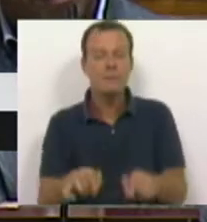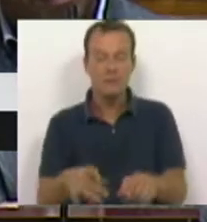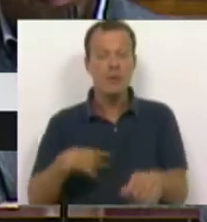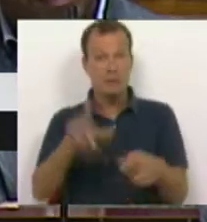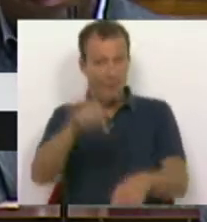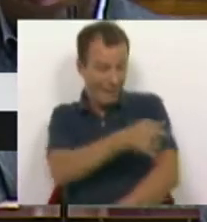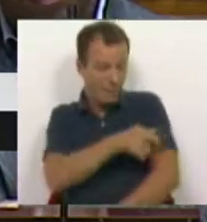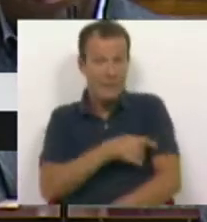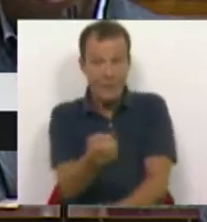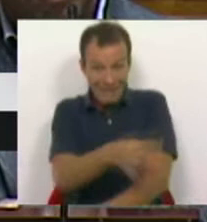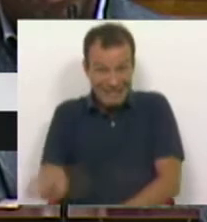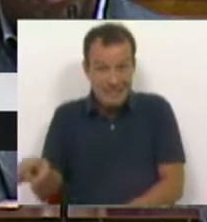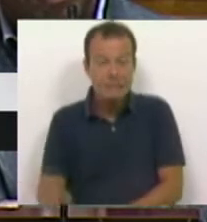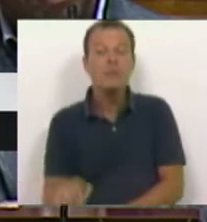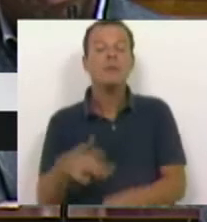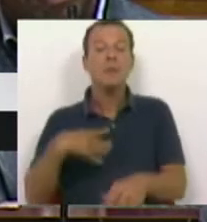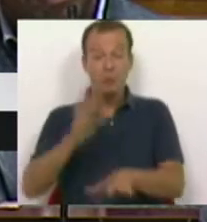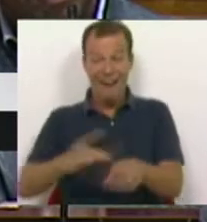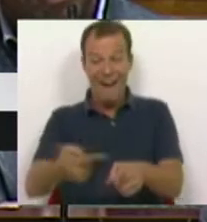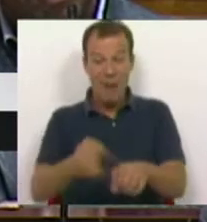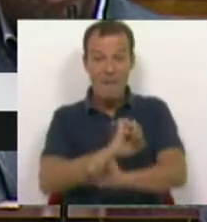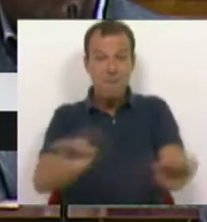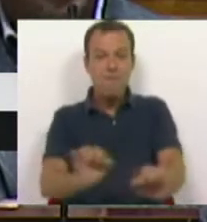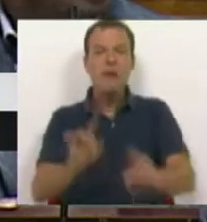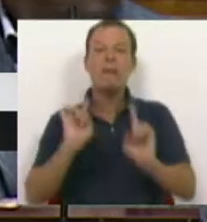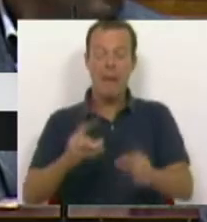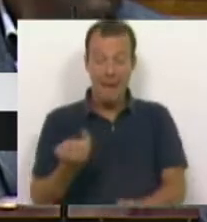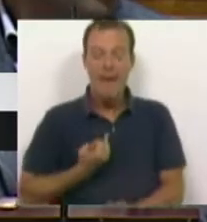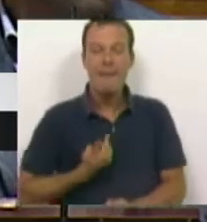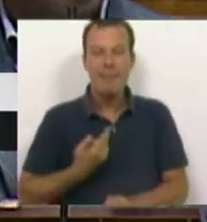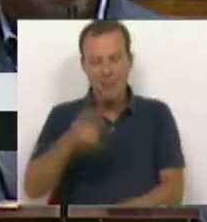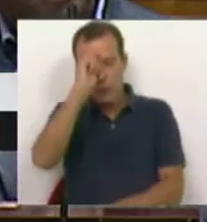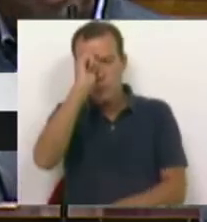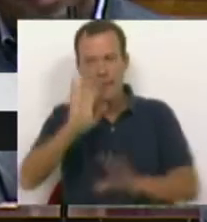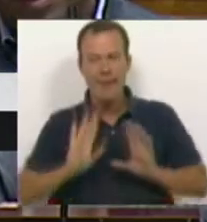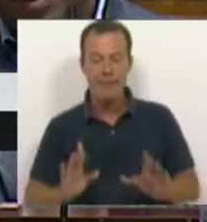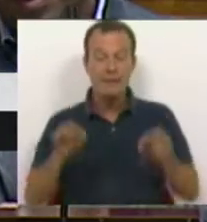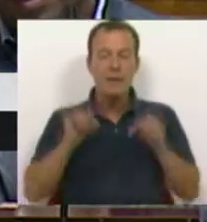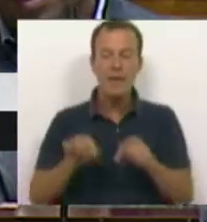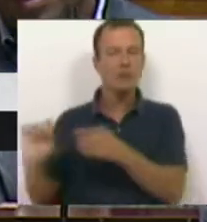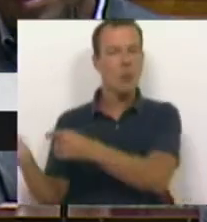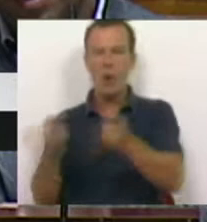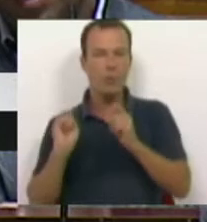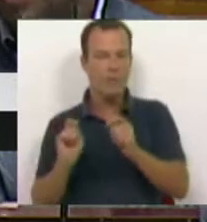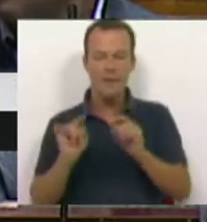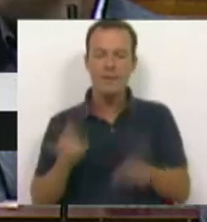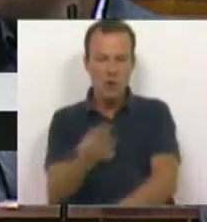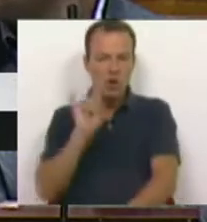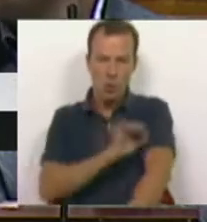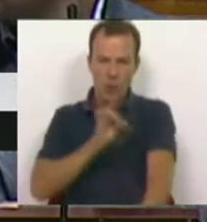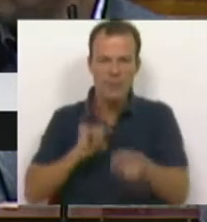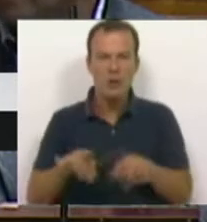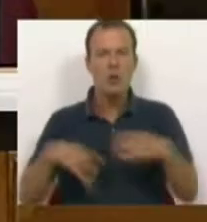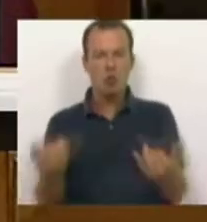representando esses menores, para garantir o superior interesse desses menores, que é ver a sua identidade respeitada. Este não é um debate, Sra. Deputada, sobre